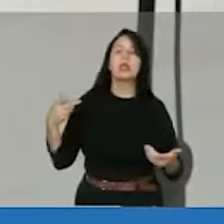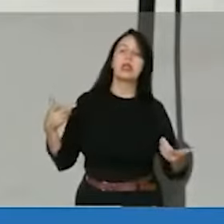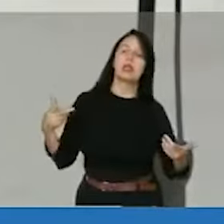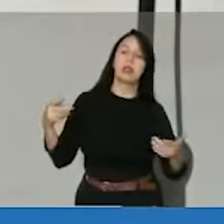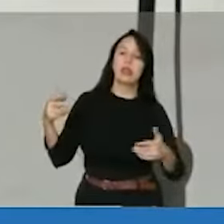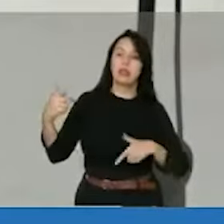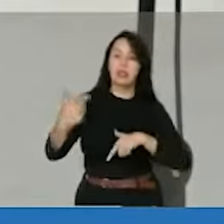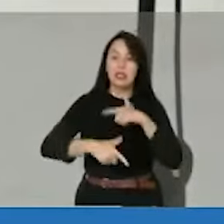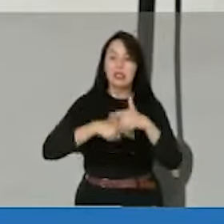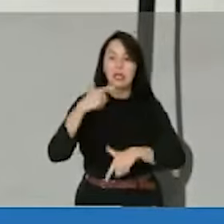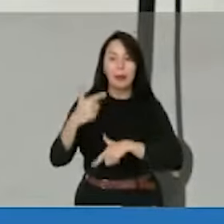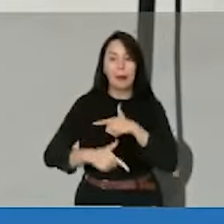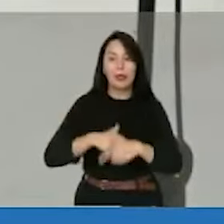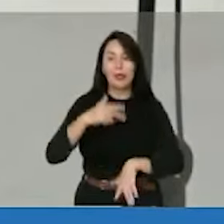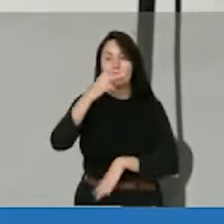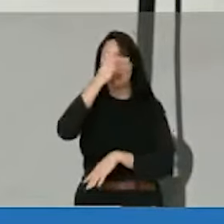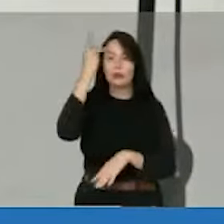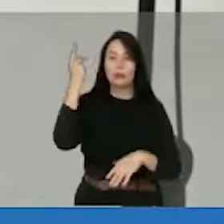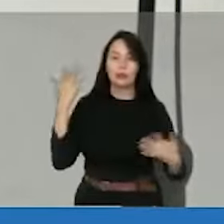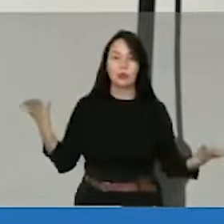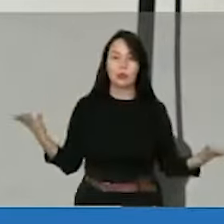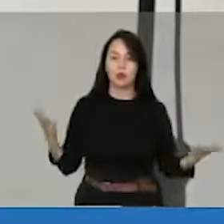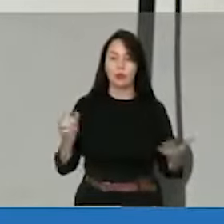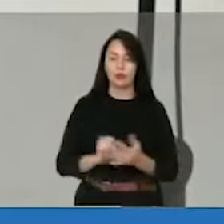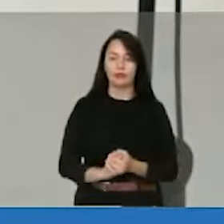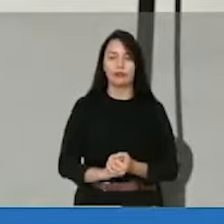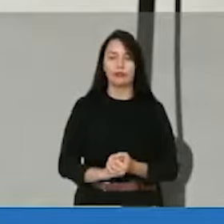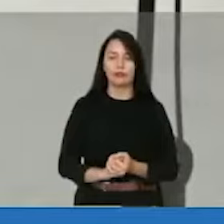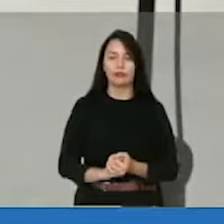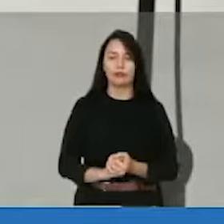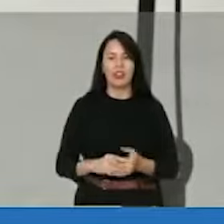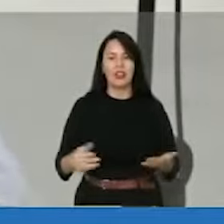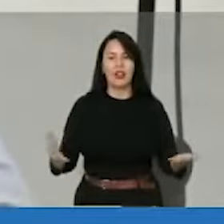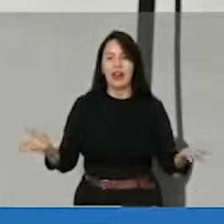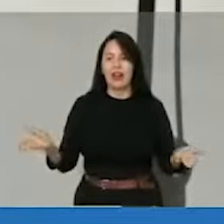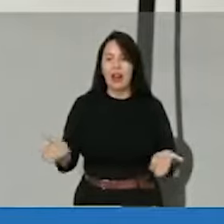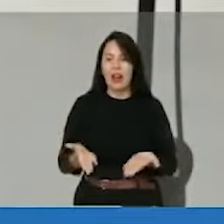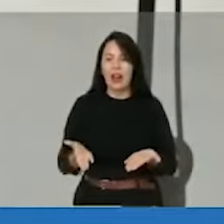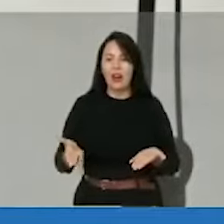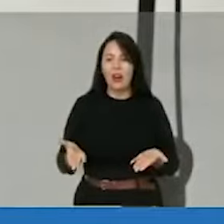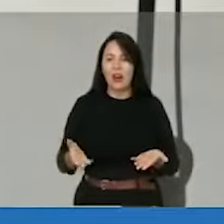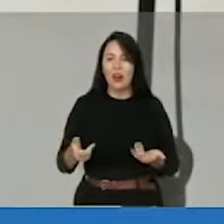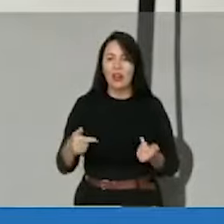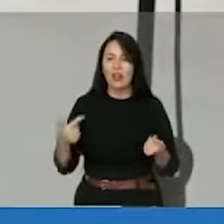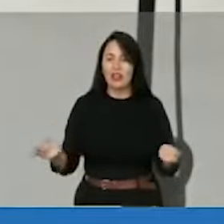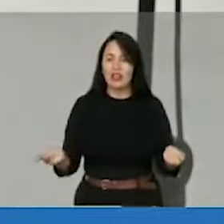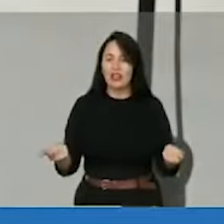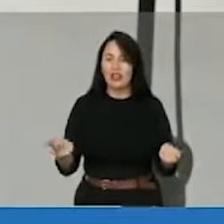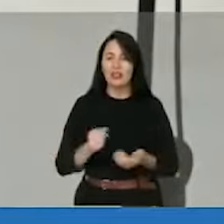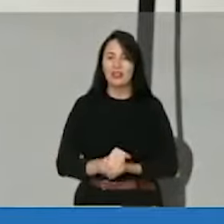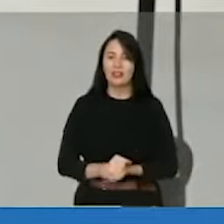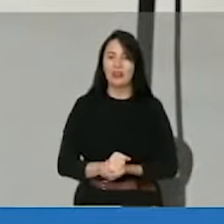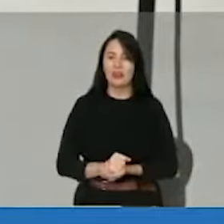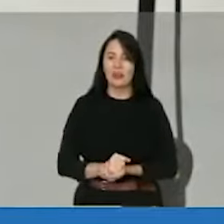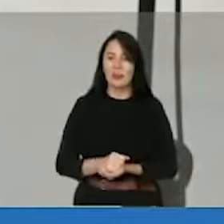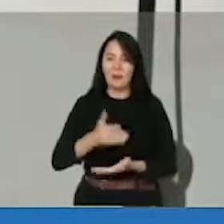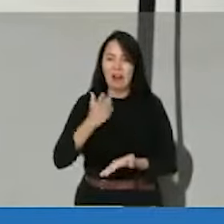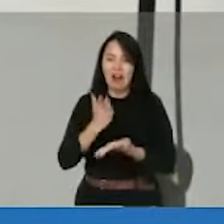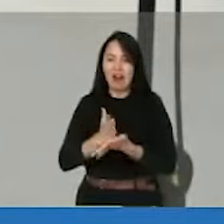e trabalhadoras. É apenas esta discussão. E aqui eles vêm para tentar